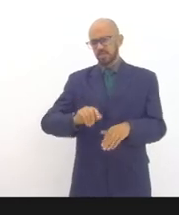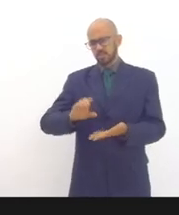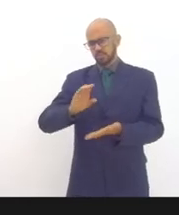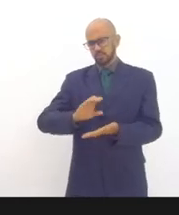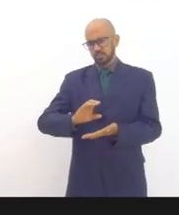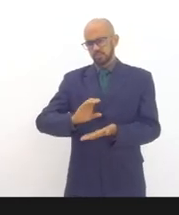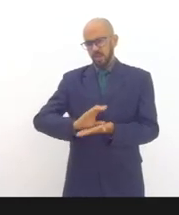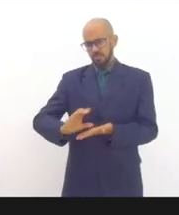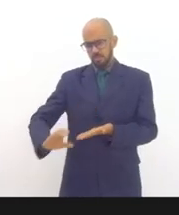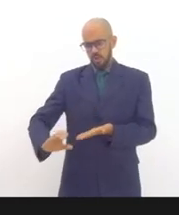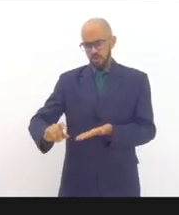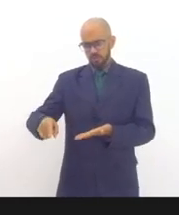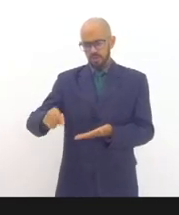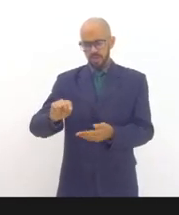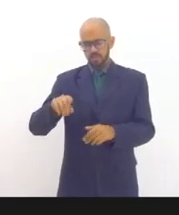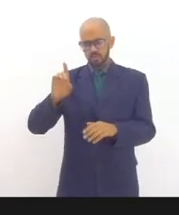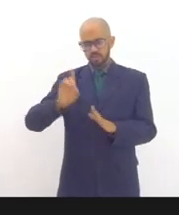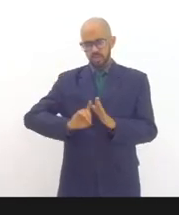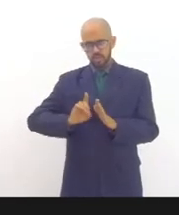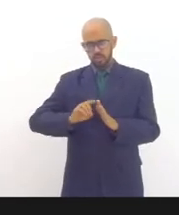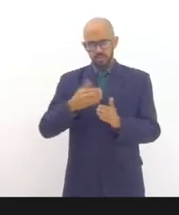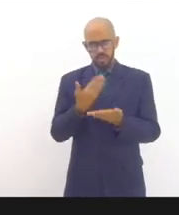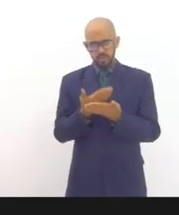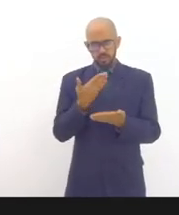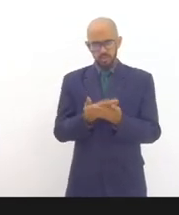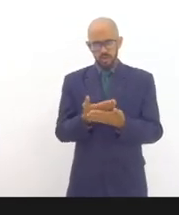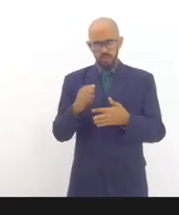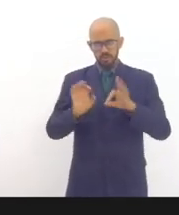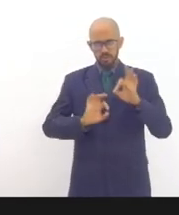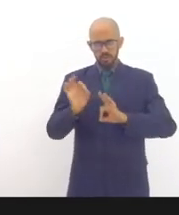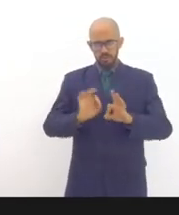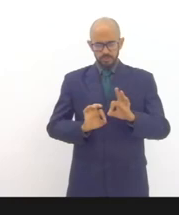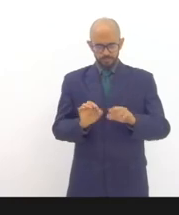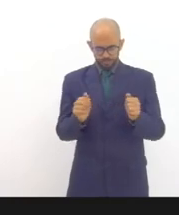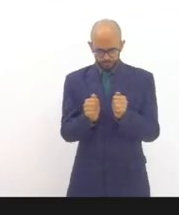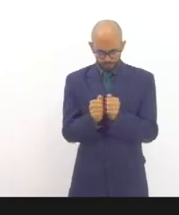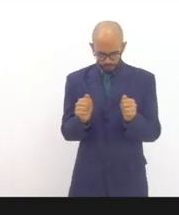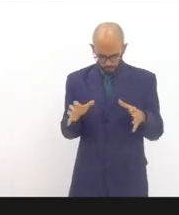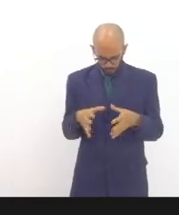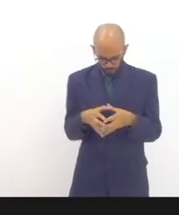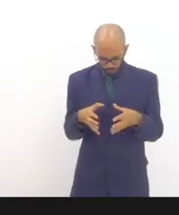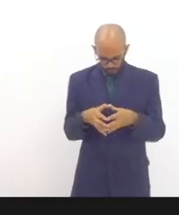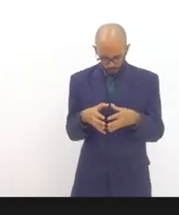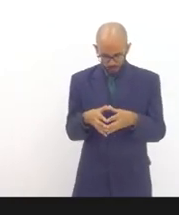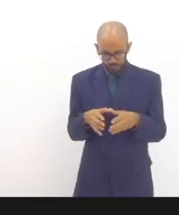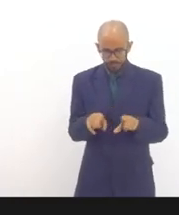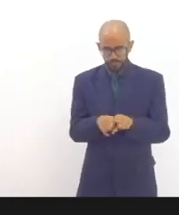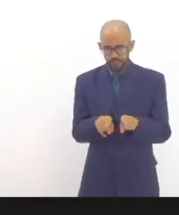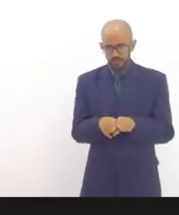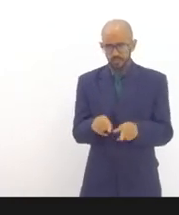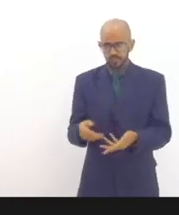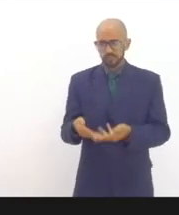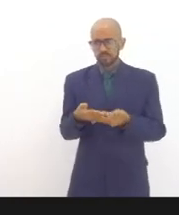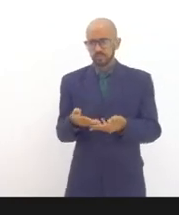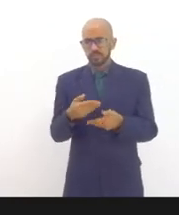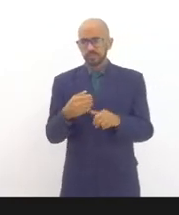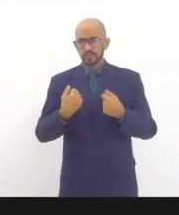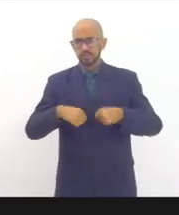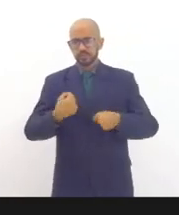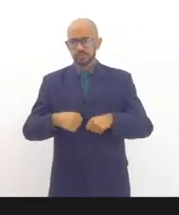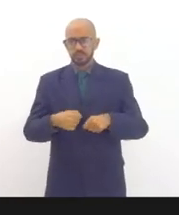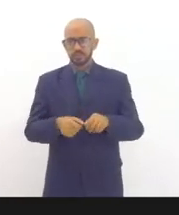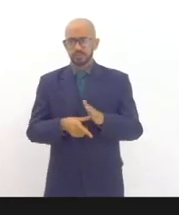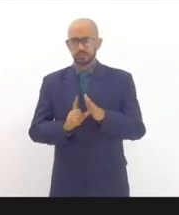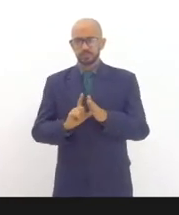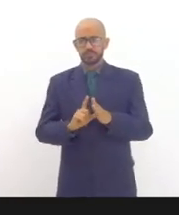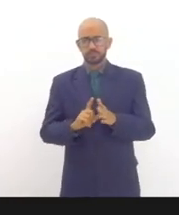gestores das escolas têm a liberdade de planejar juntamente com a sua equipe e até mesmo atendendo o anseio do estudante, apresentando